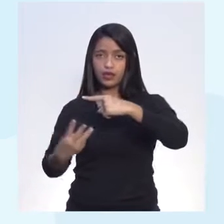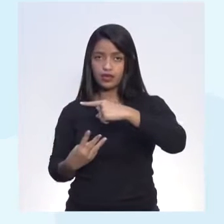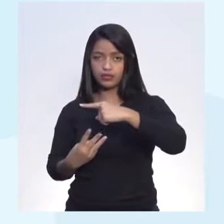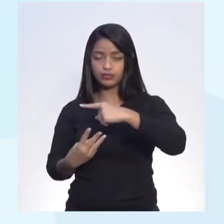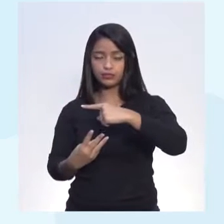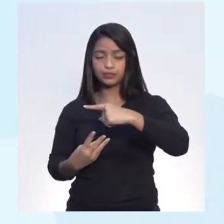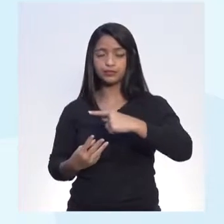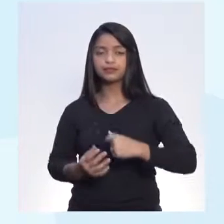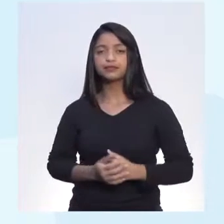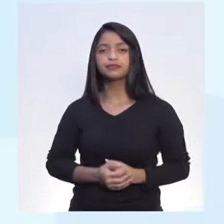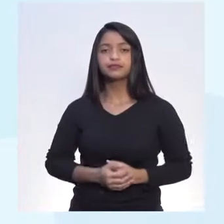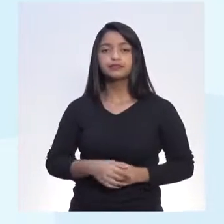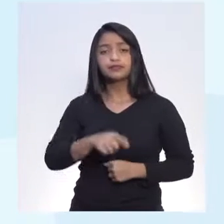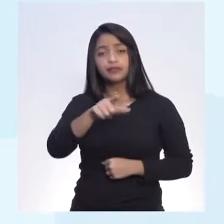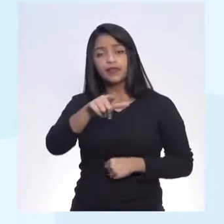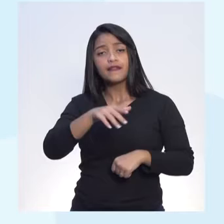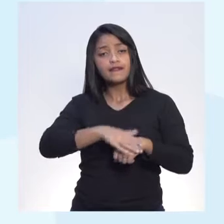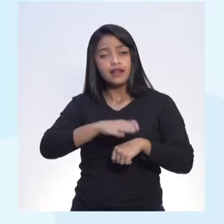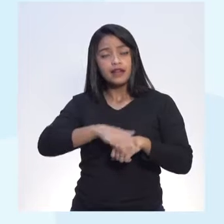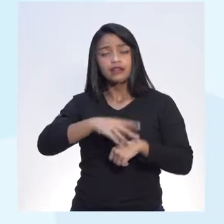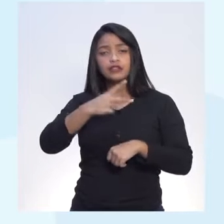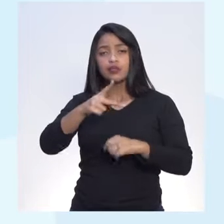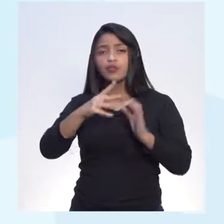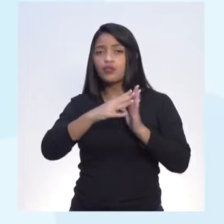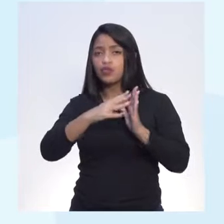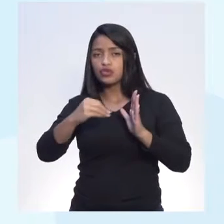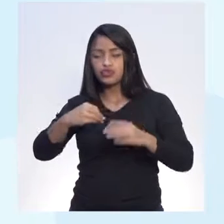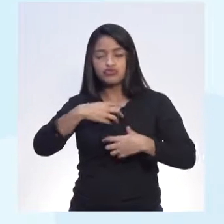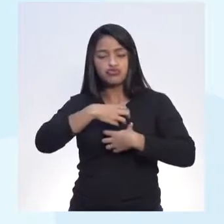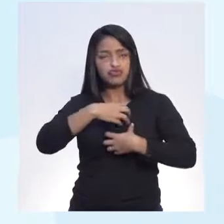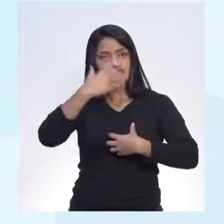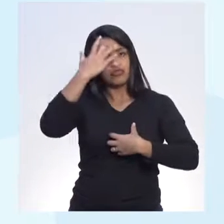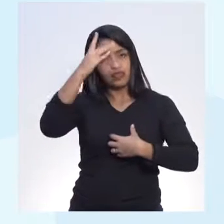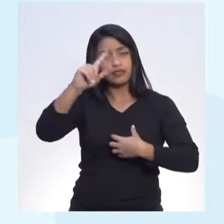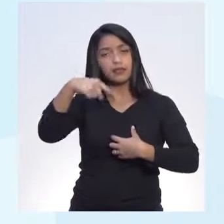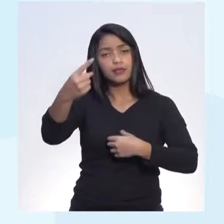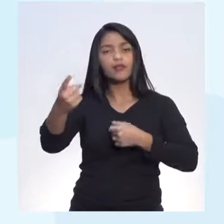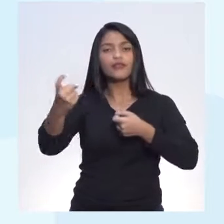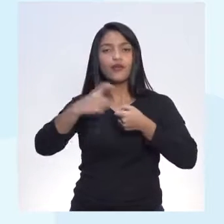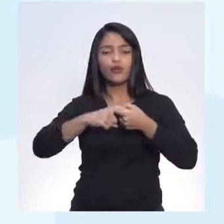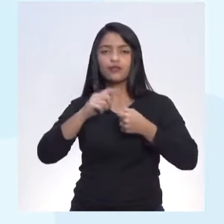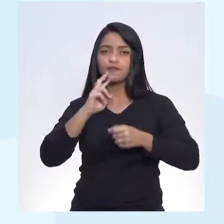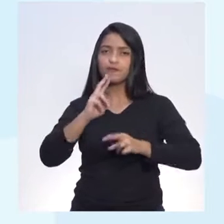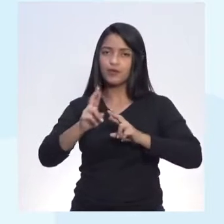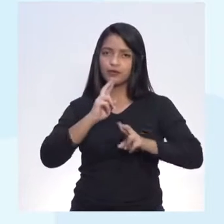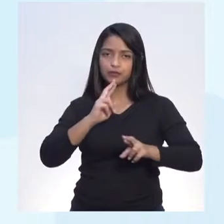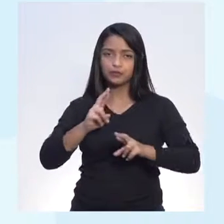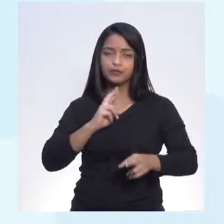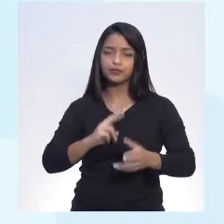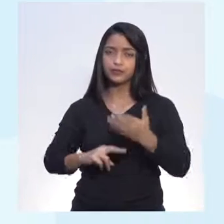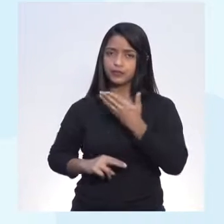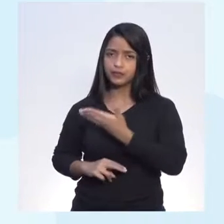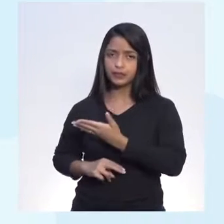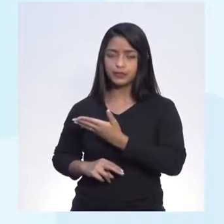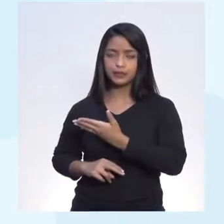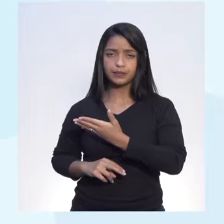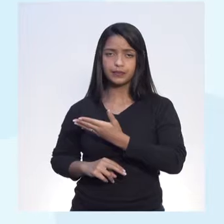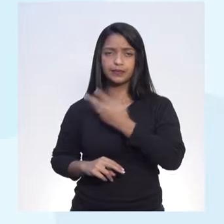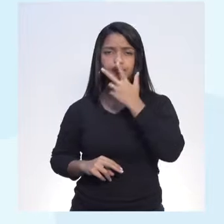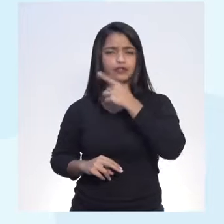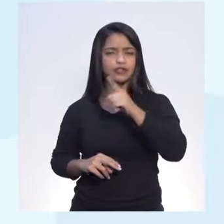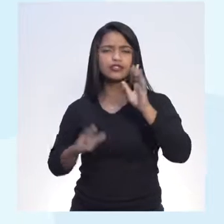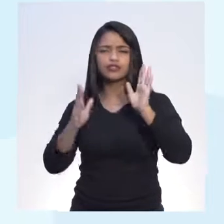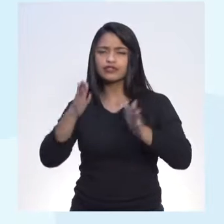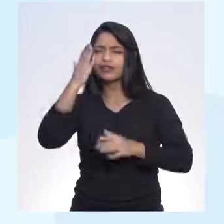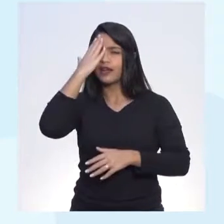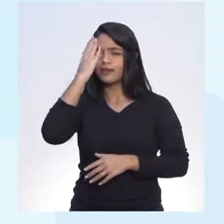sobre 3. Façam um modelo que vocês acharem mais fácil e a gente volta com as respostas. Como essa daí vocês já